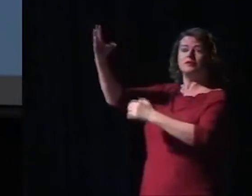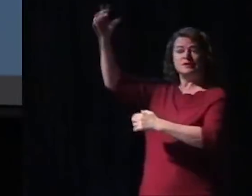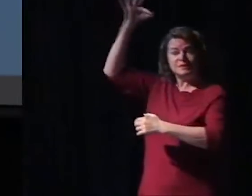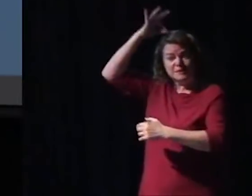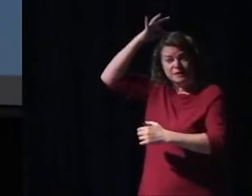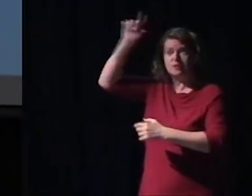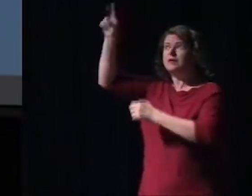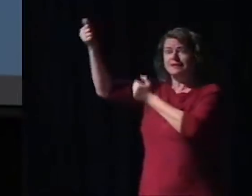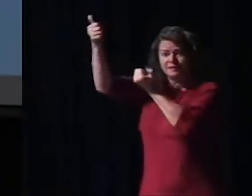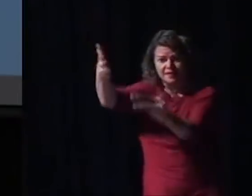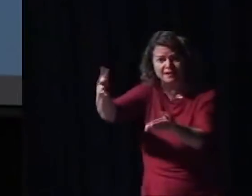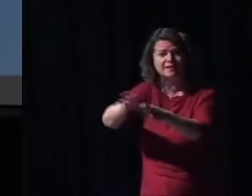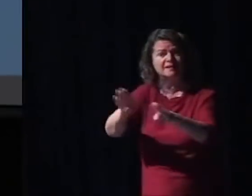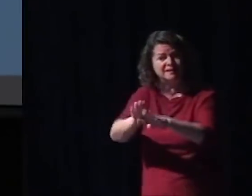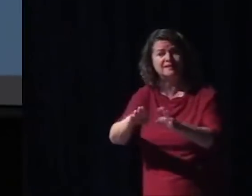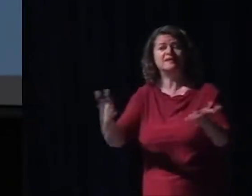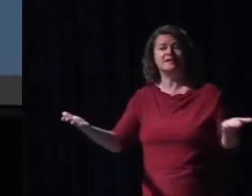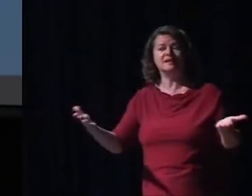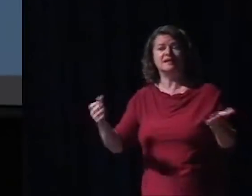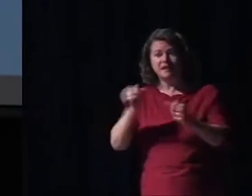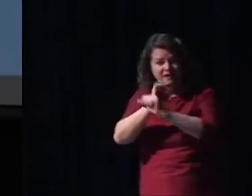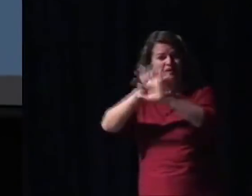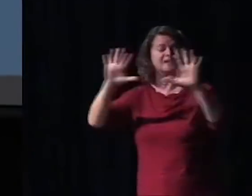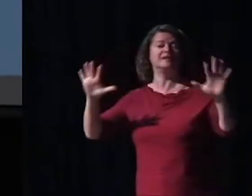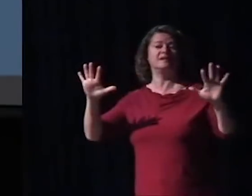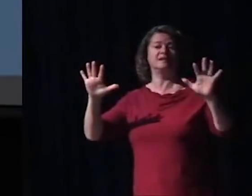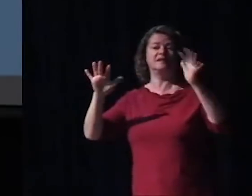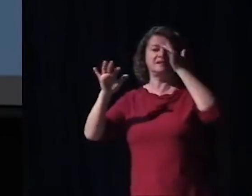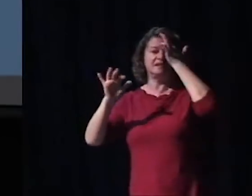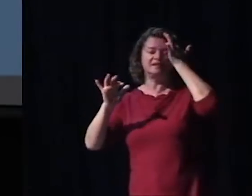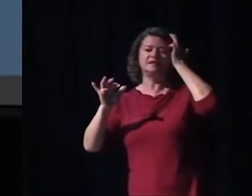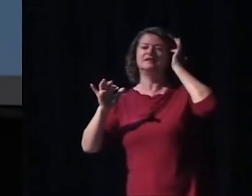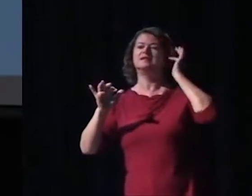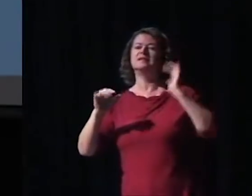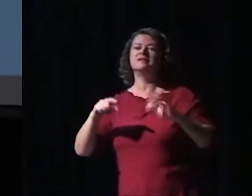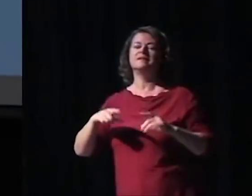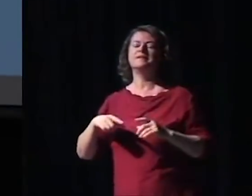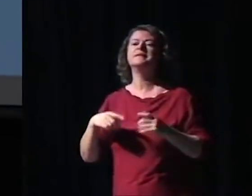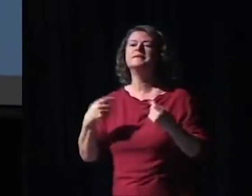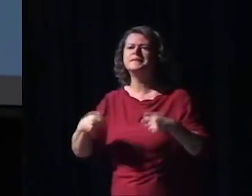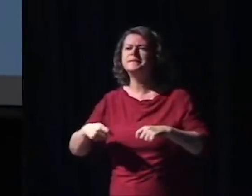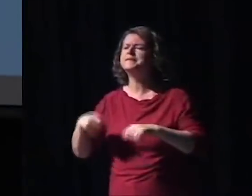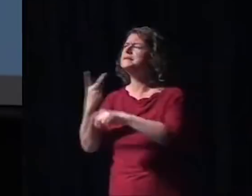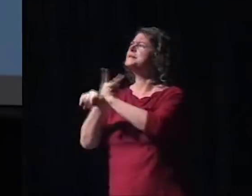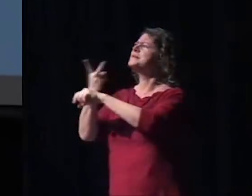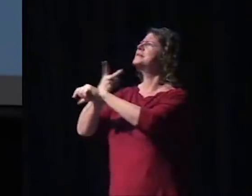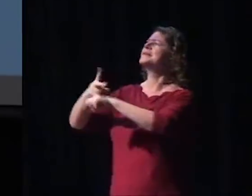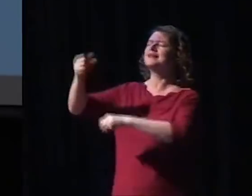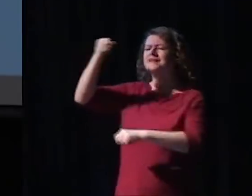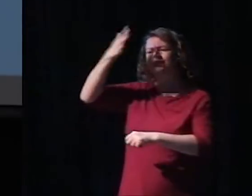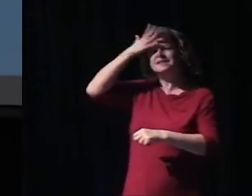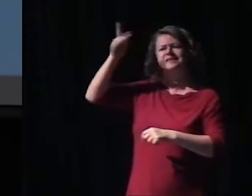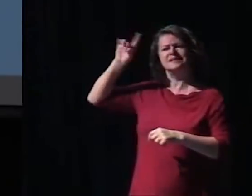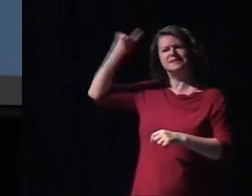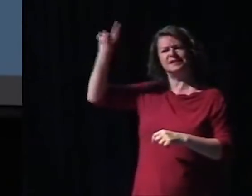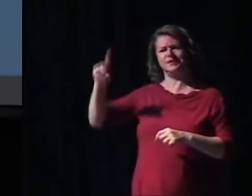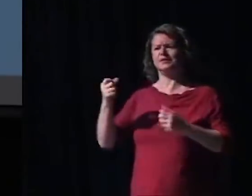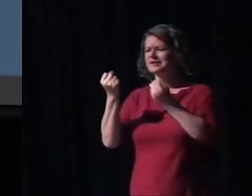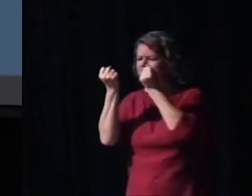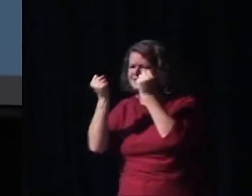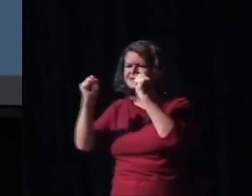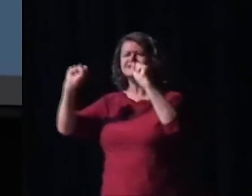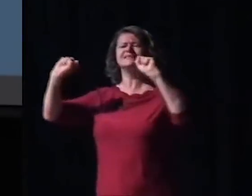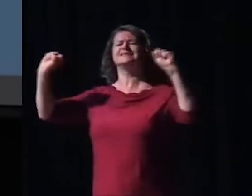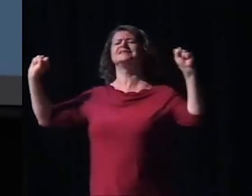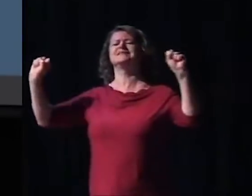sobe o monte, que vai buscar o poder de Deus, que vai buscar a manifestação de Deus. Esse homem, Sansão, ele já